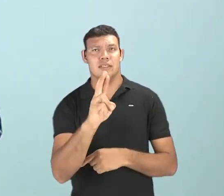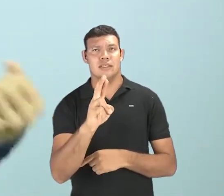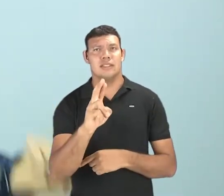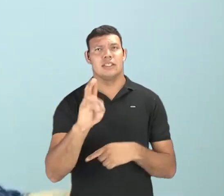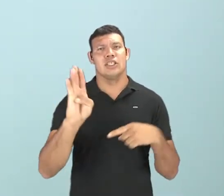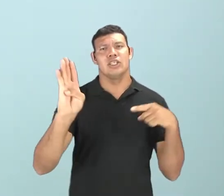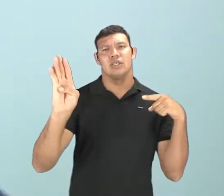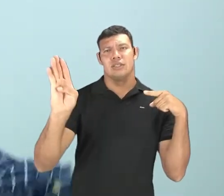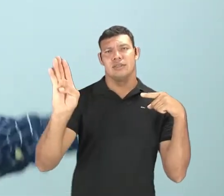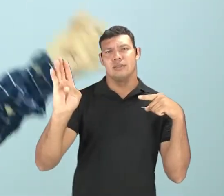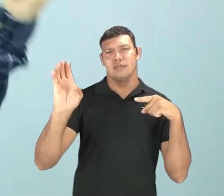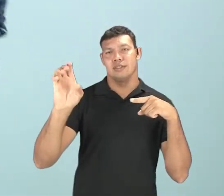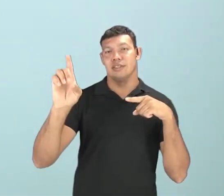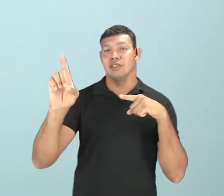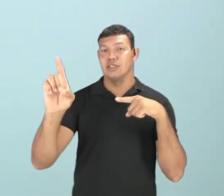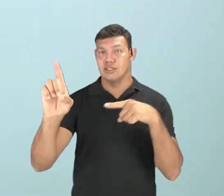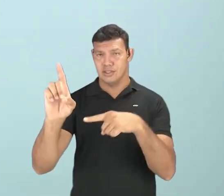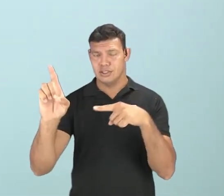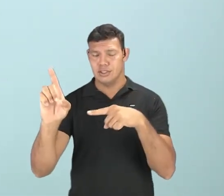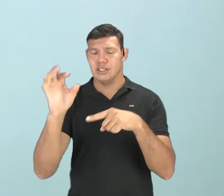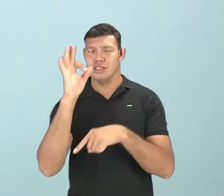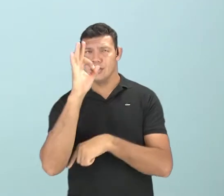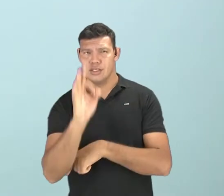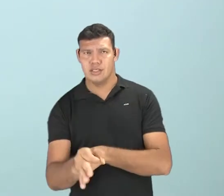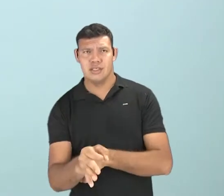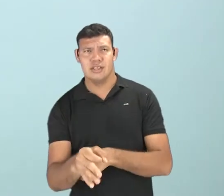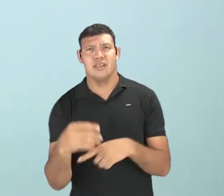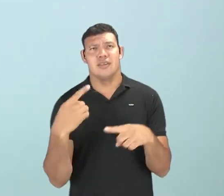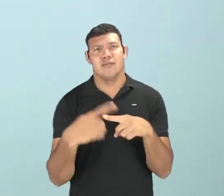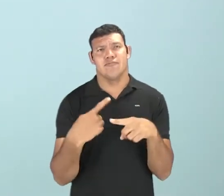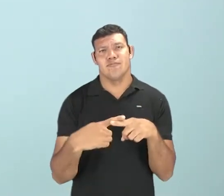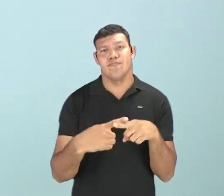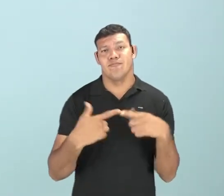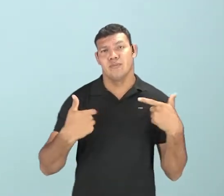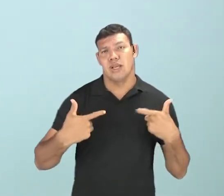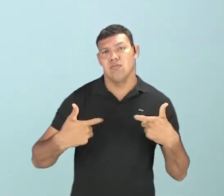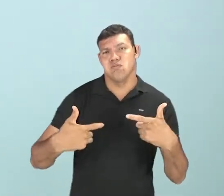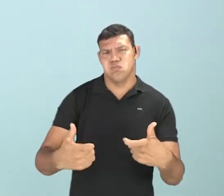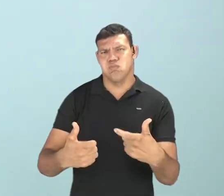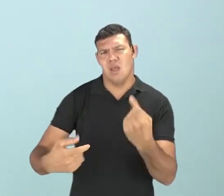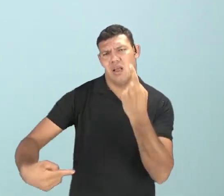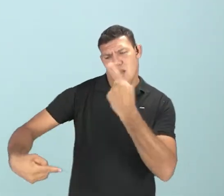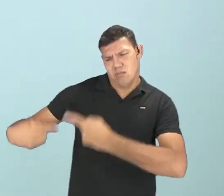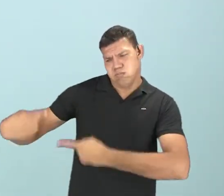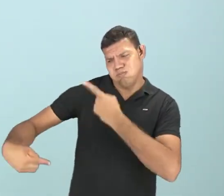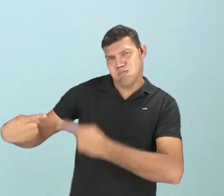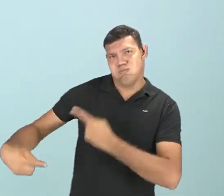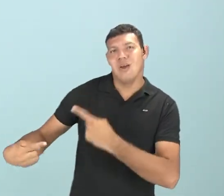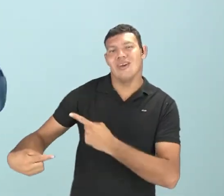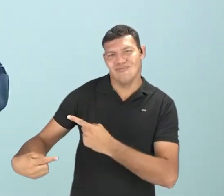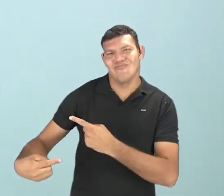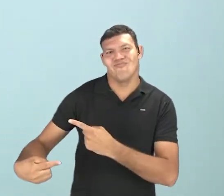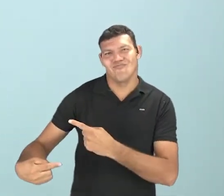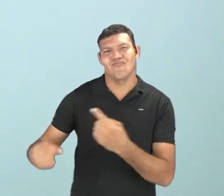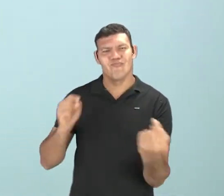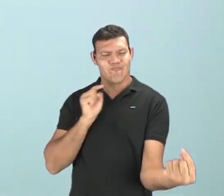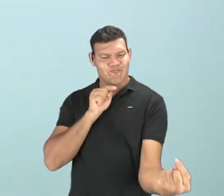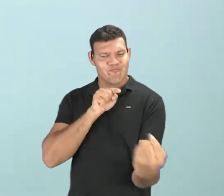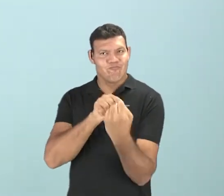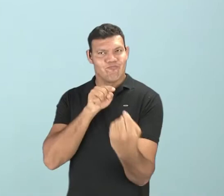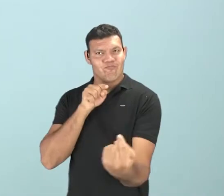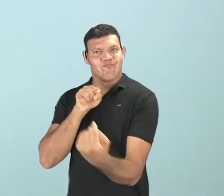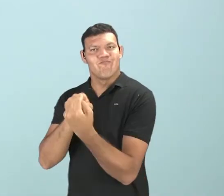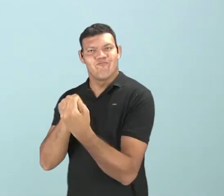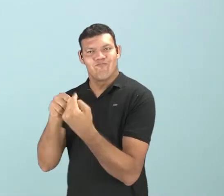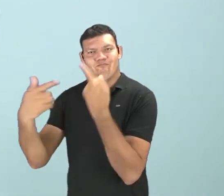Fria, a bipolaridade do mundo, os investimentos diretos que nós temos relacionados às políticas